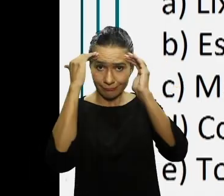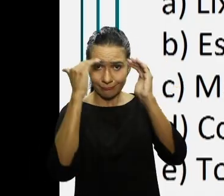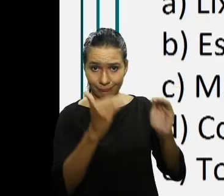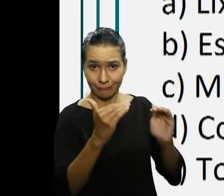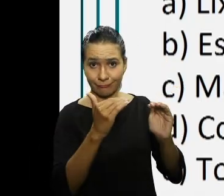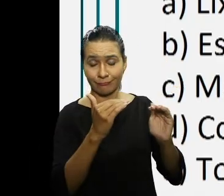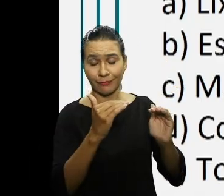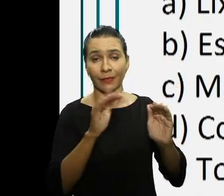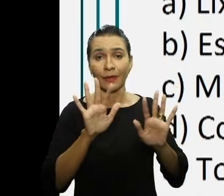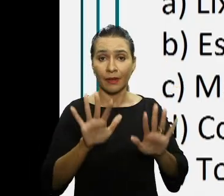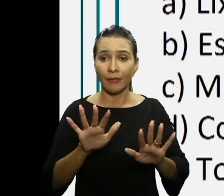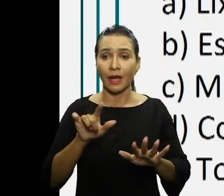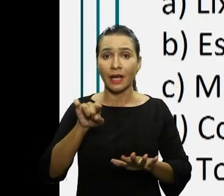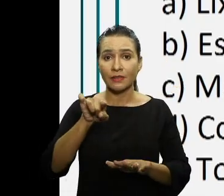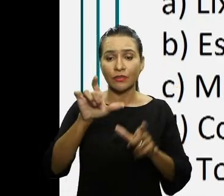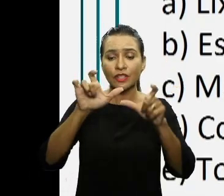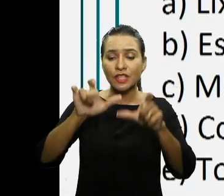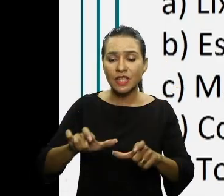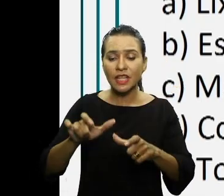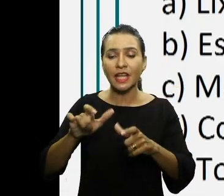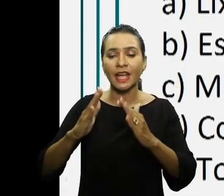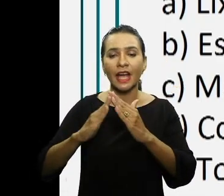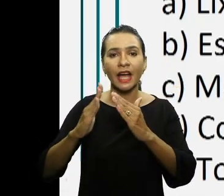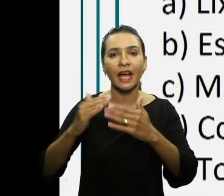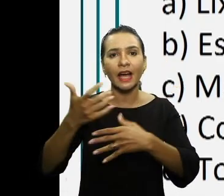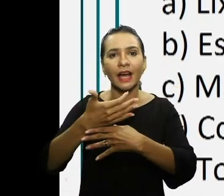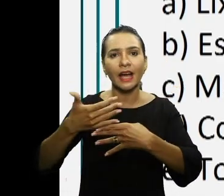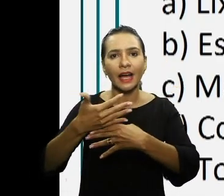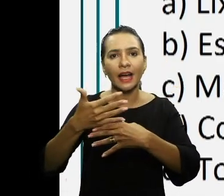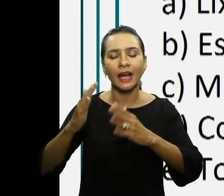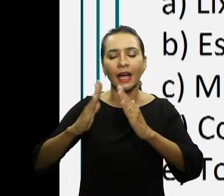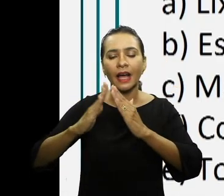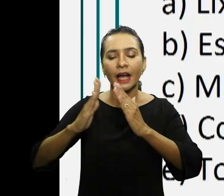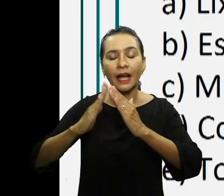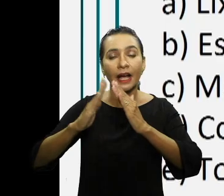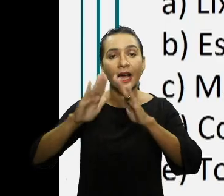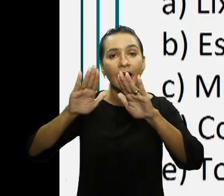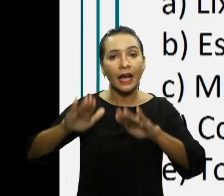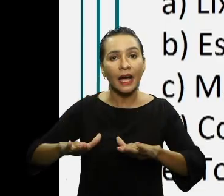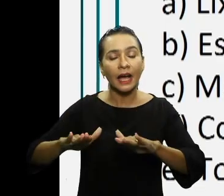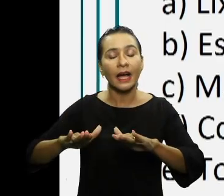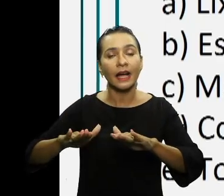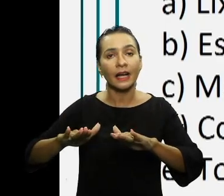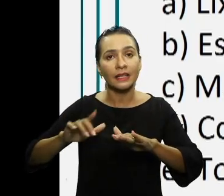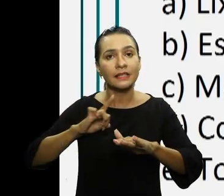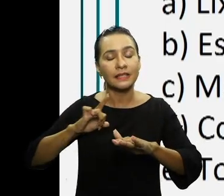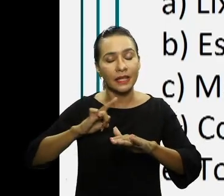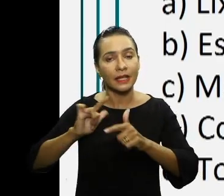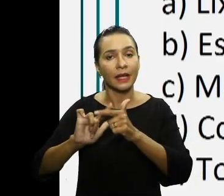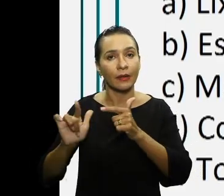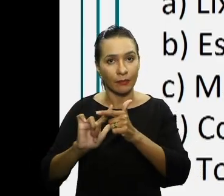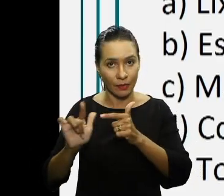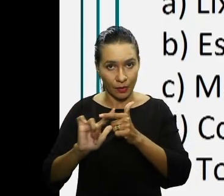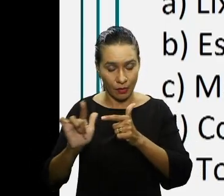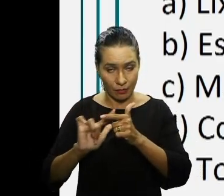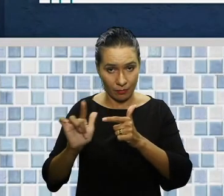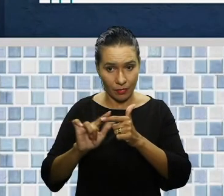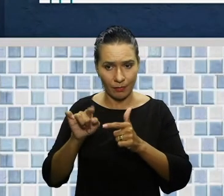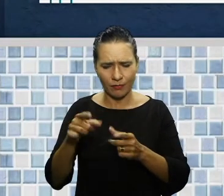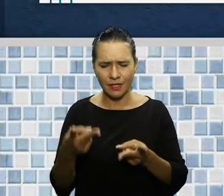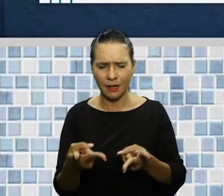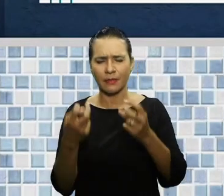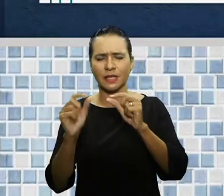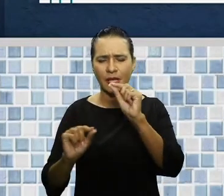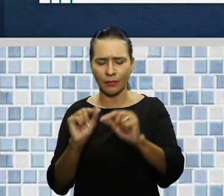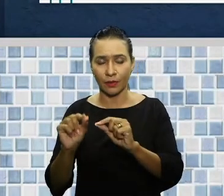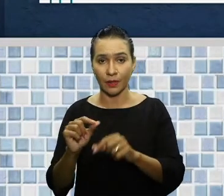bairro onde você mora apresenta alguns dos problemas ambientais que foram abordados nesta aula. Então eu vou falar a minha